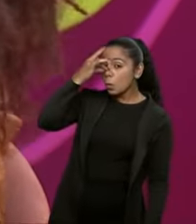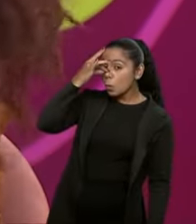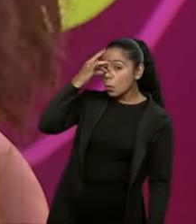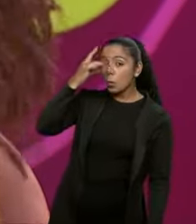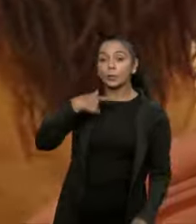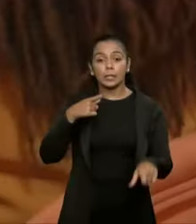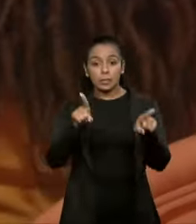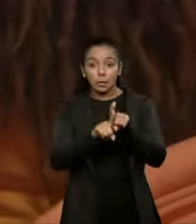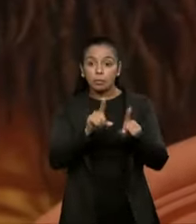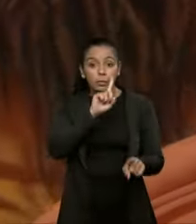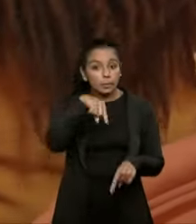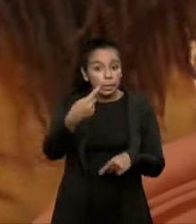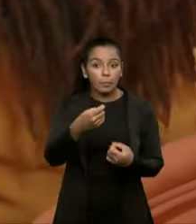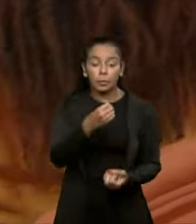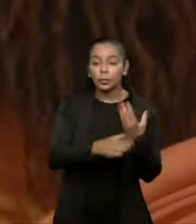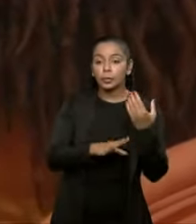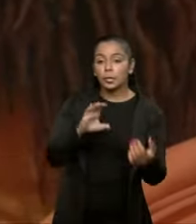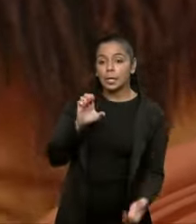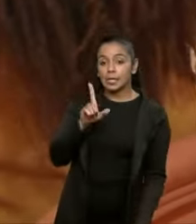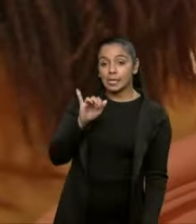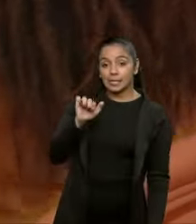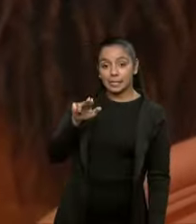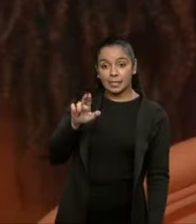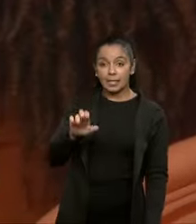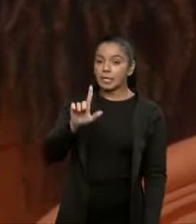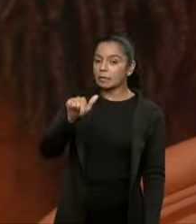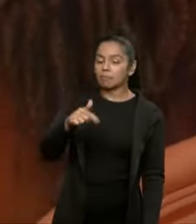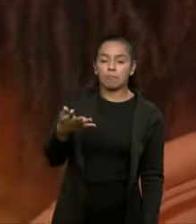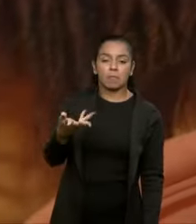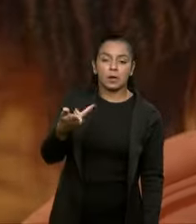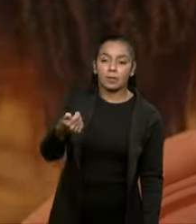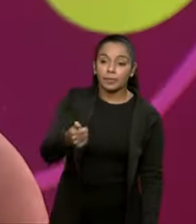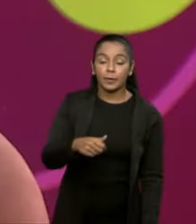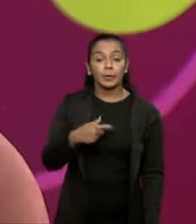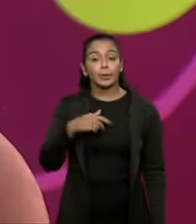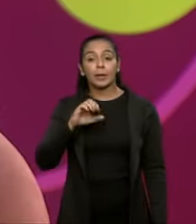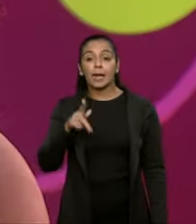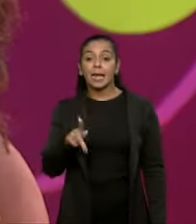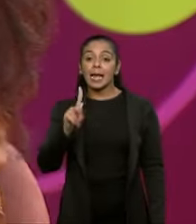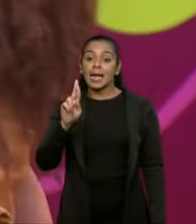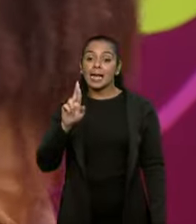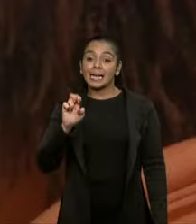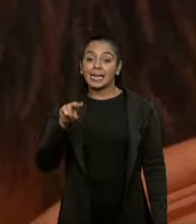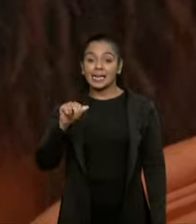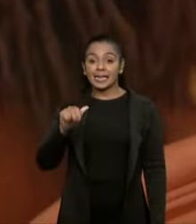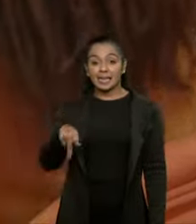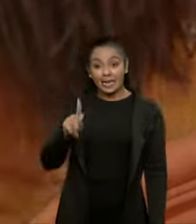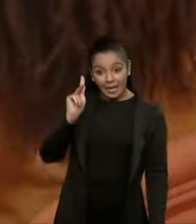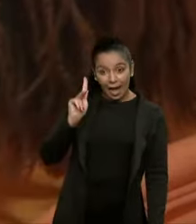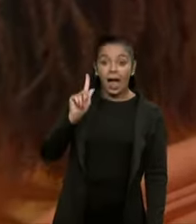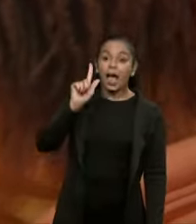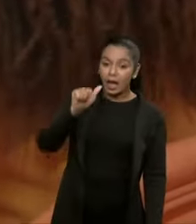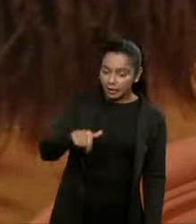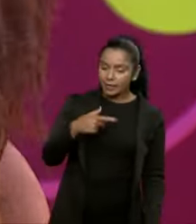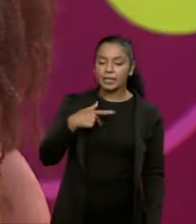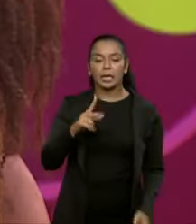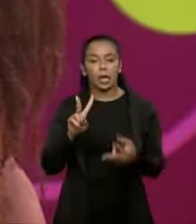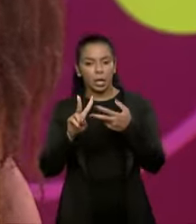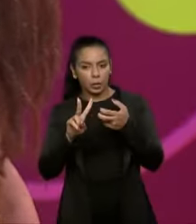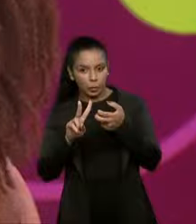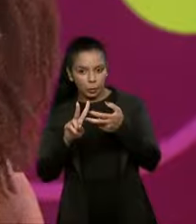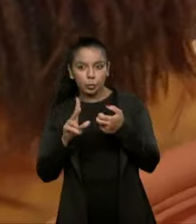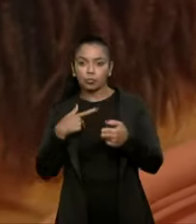que surge Eliana Vaz Cruz, maravilhosa. O Krenak nas questões indígenas originárias. Krenak, exatamente. Daniel Munduruku.